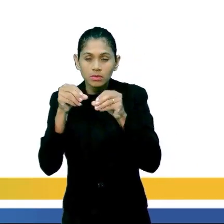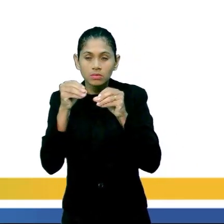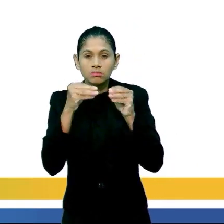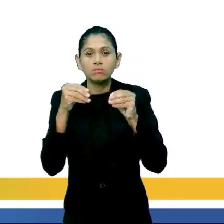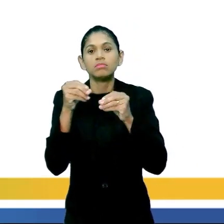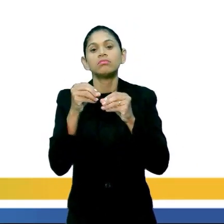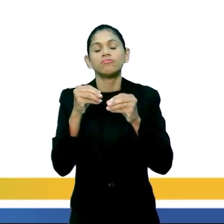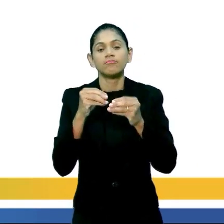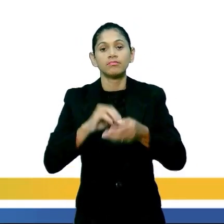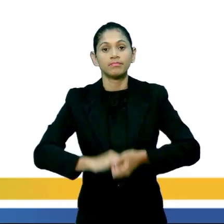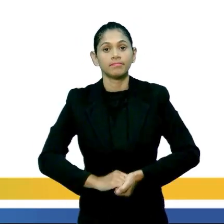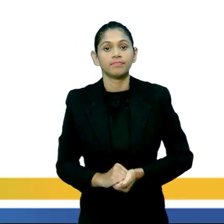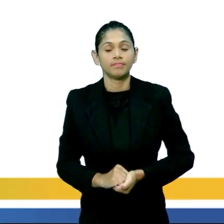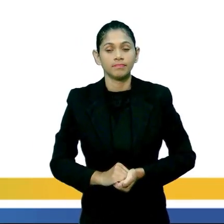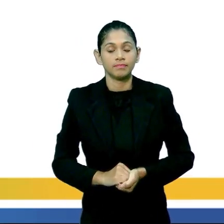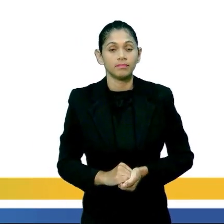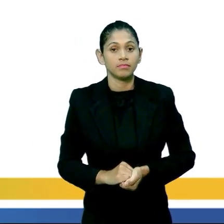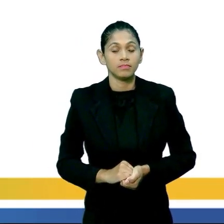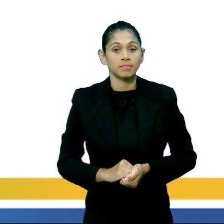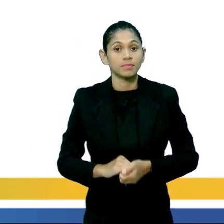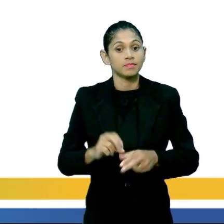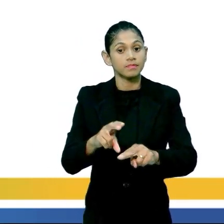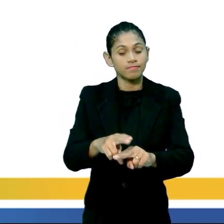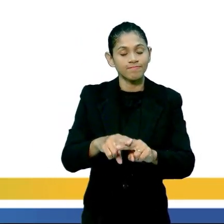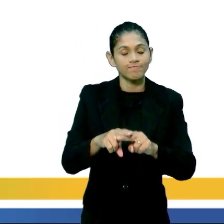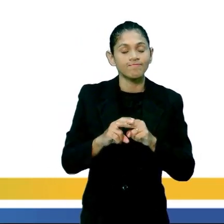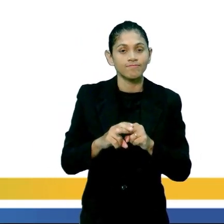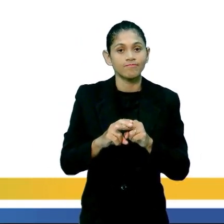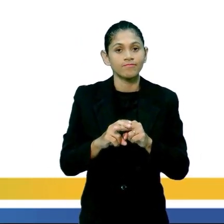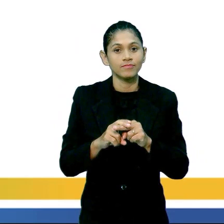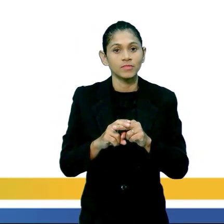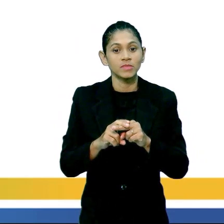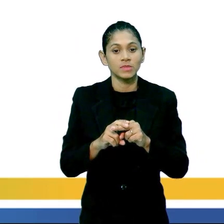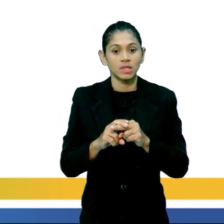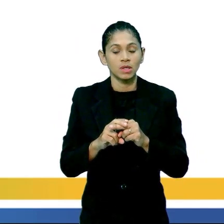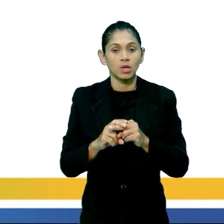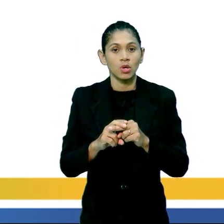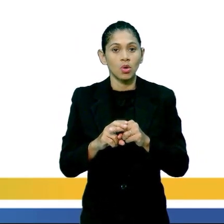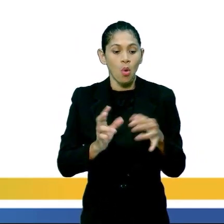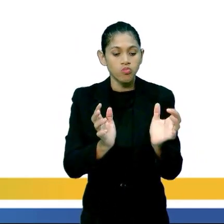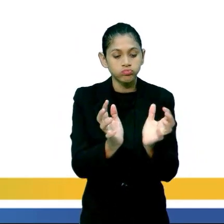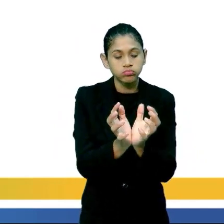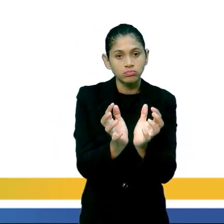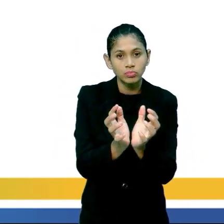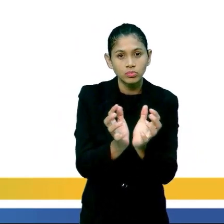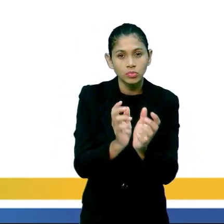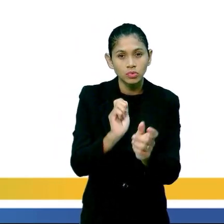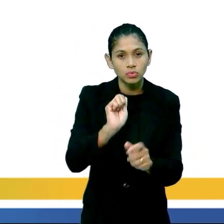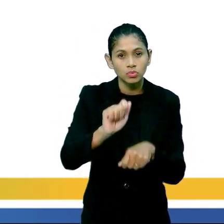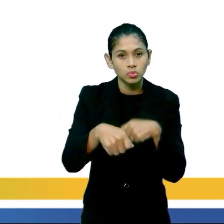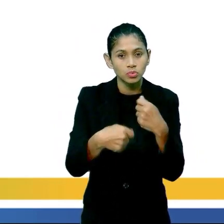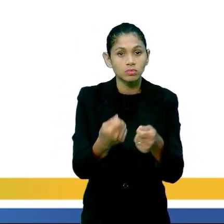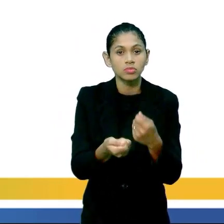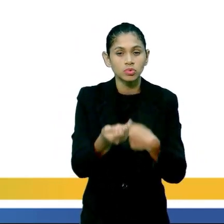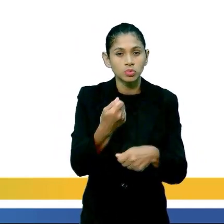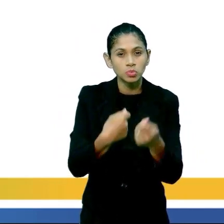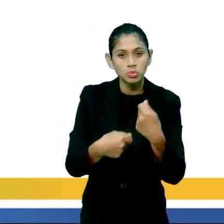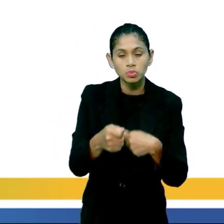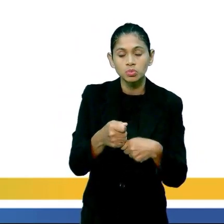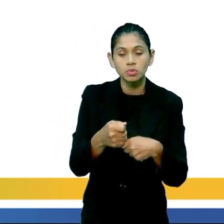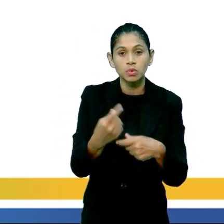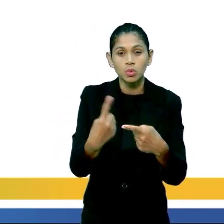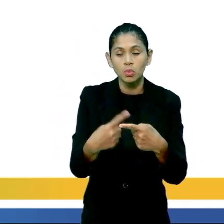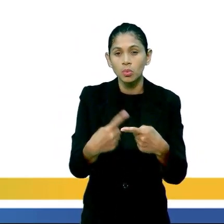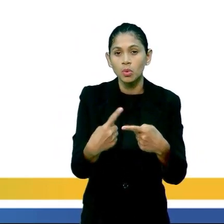pelos europeus. Assim, fica estabelecido um monopólio comercial, de modo que a colônia não pode comprar e nem fornecer produto para